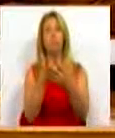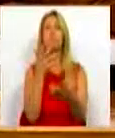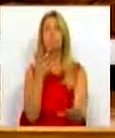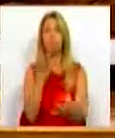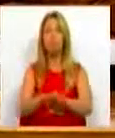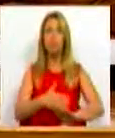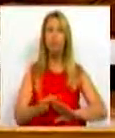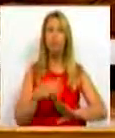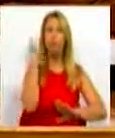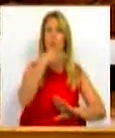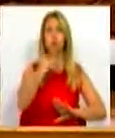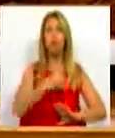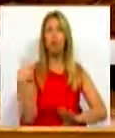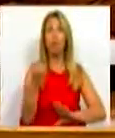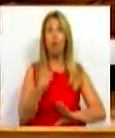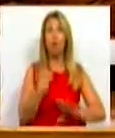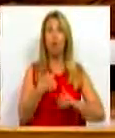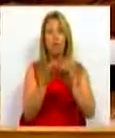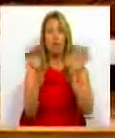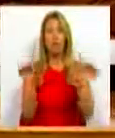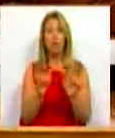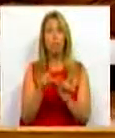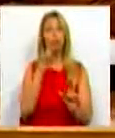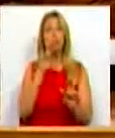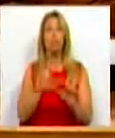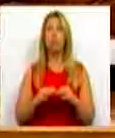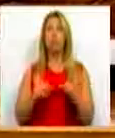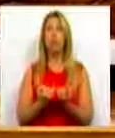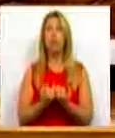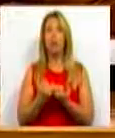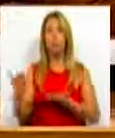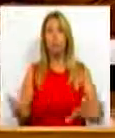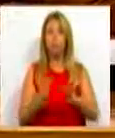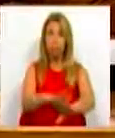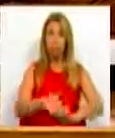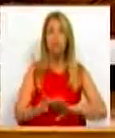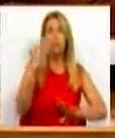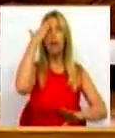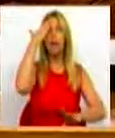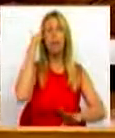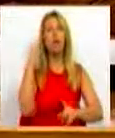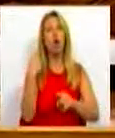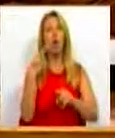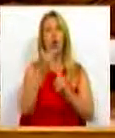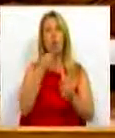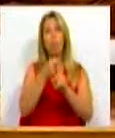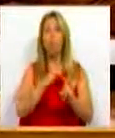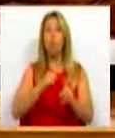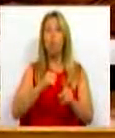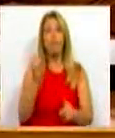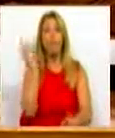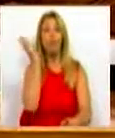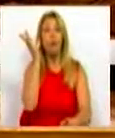de reforço da credibilidade do nosso sistema de proteção social, um caminho de reforço da capacidade de combate à fraude e à evasão.